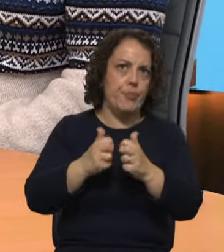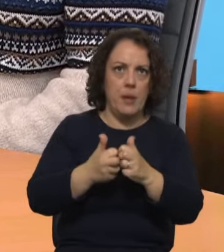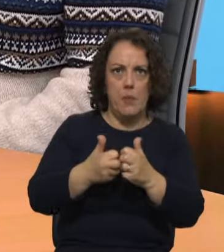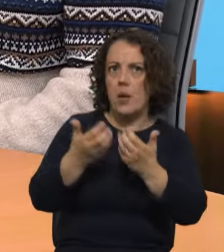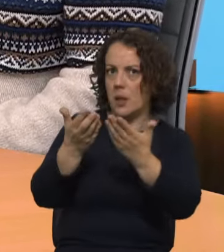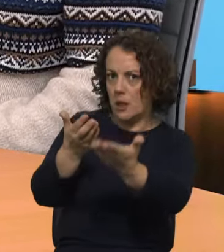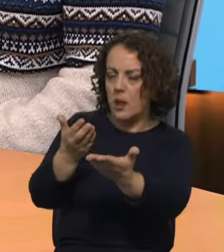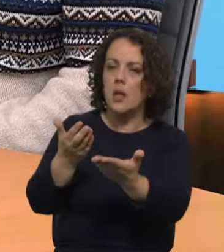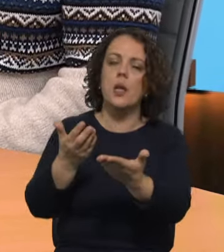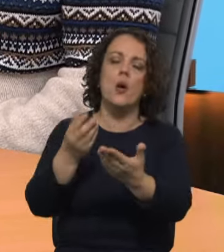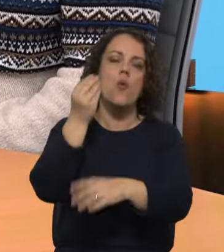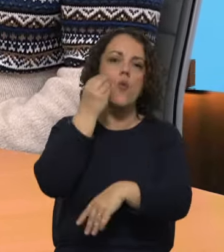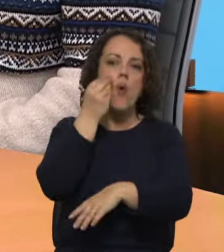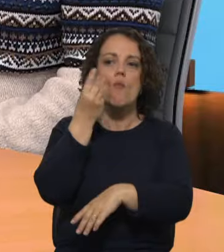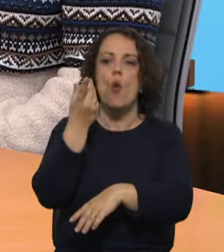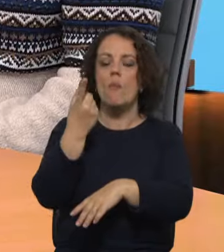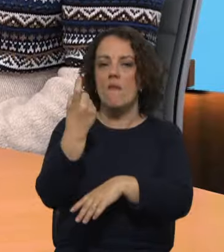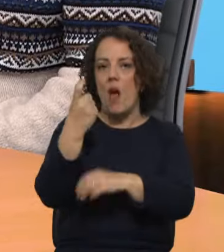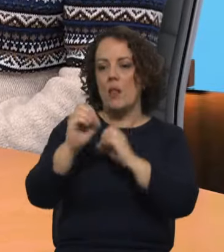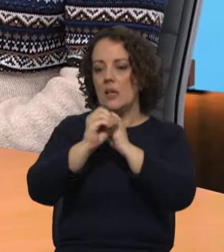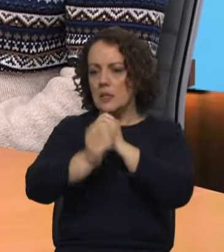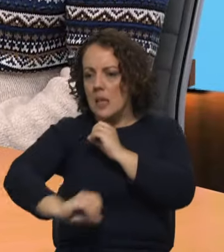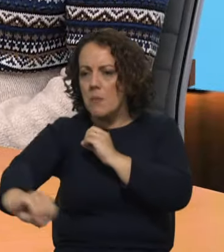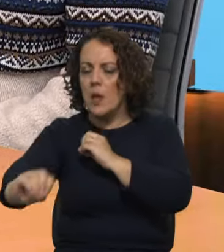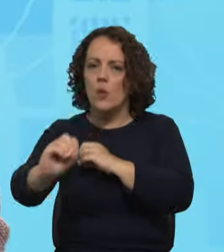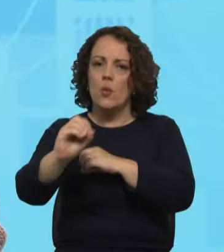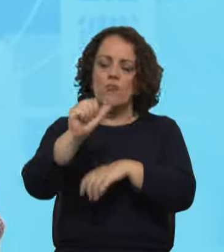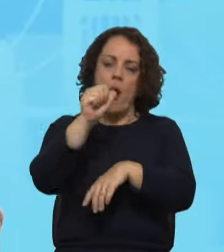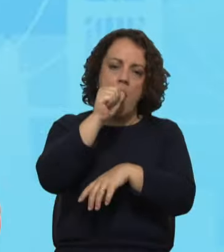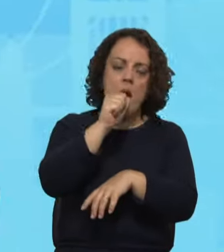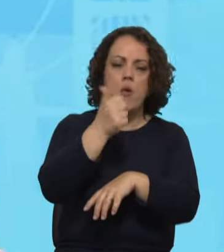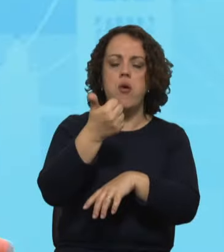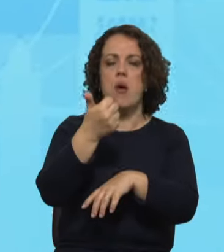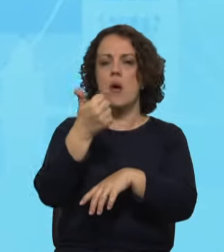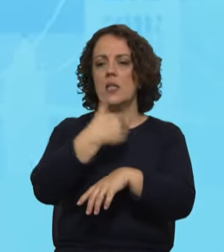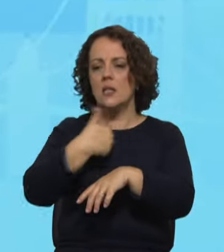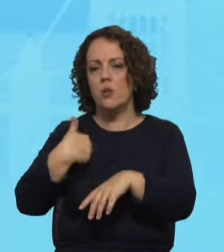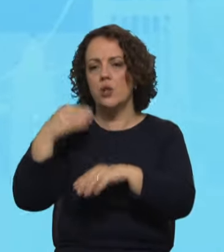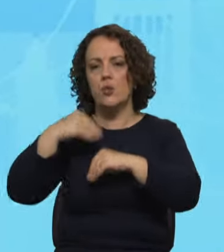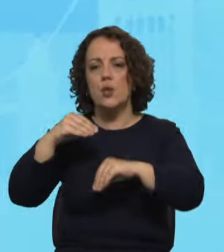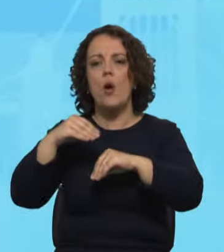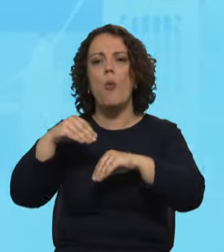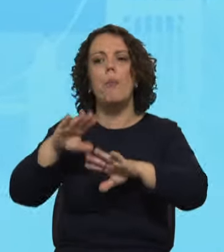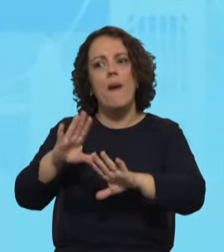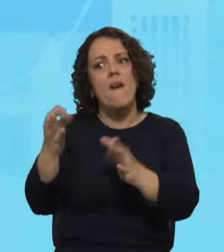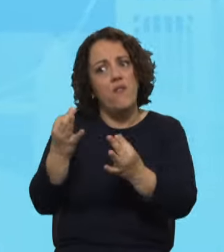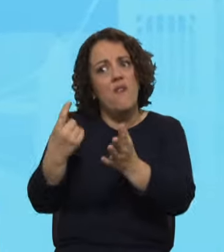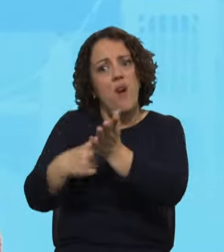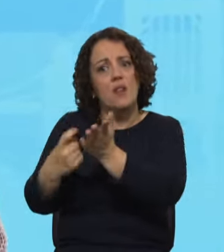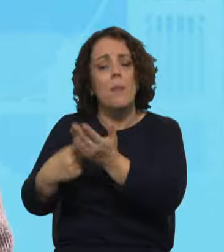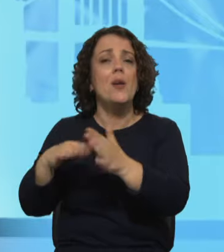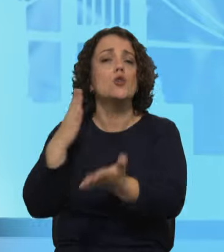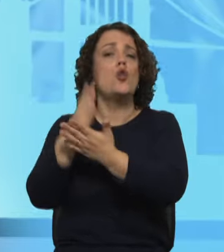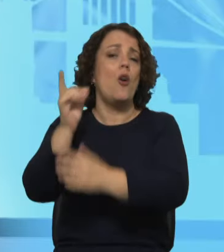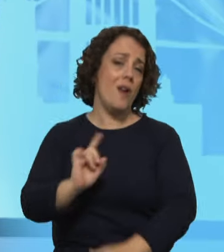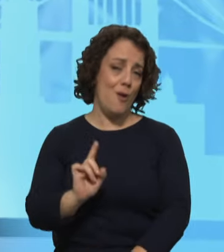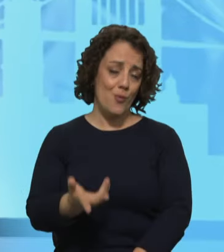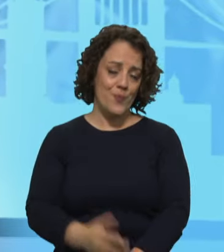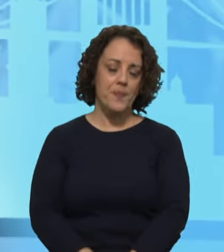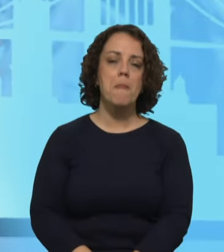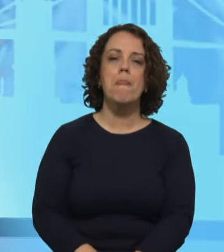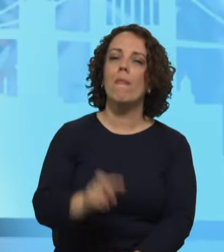falar de acesso à água saneamento educação saúde tudo isso não quer dizer é que seja só isso só isso li uma frase vossa que